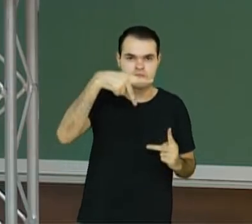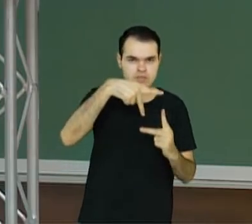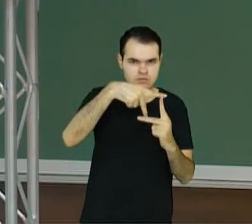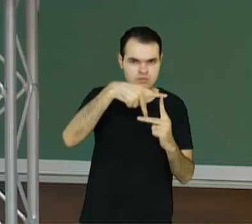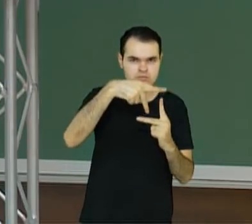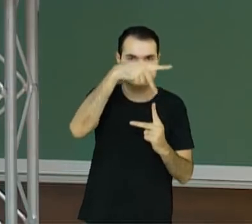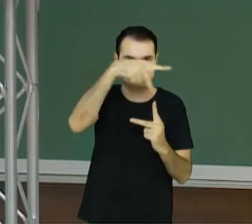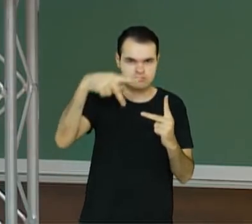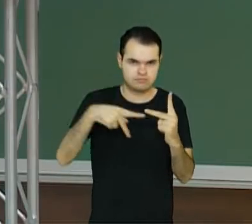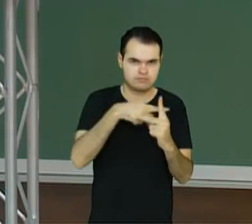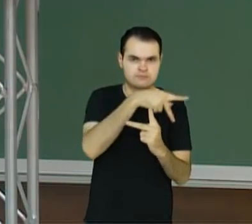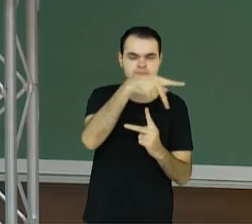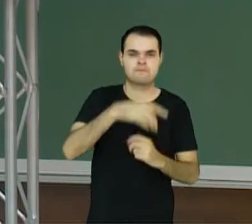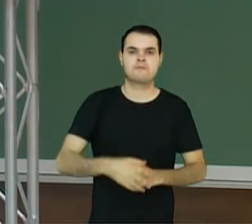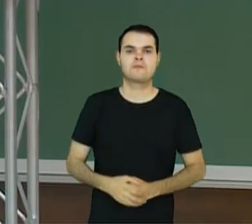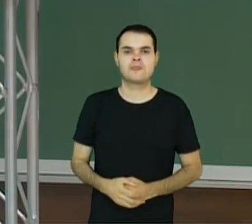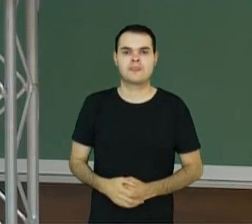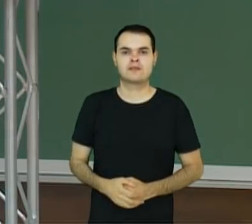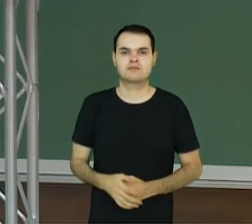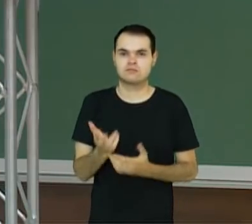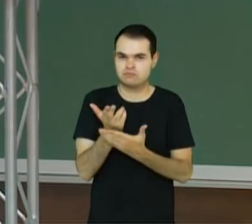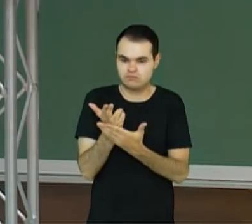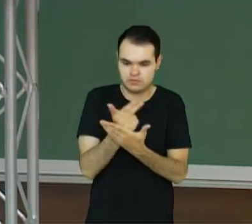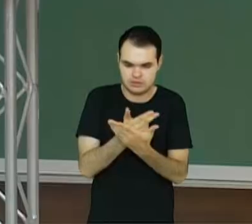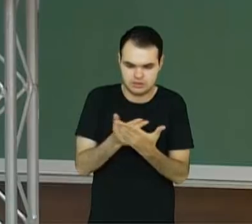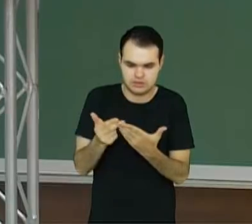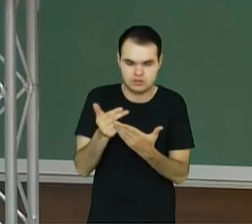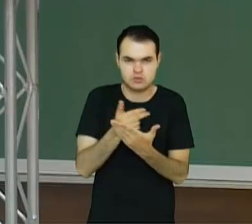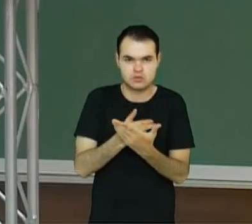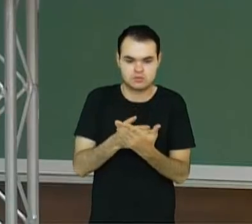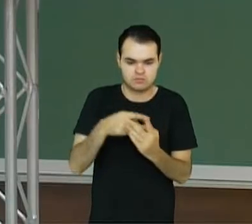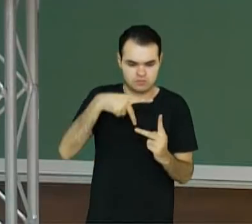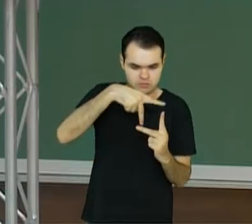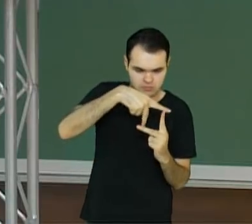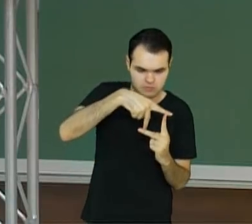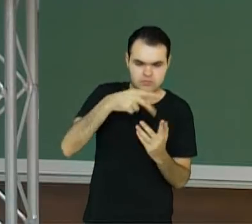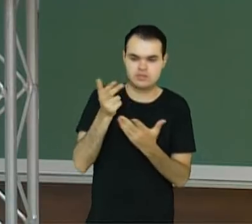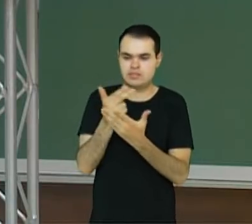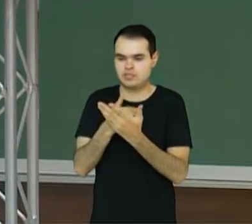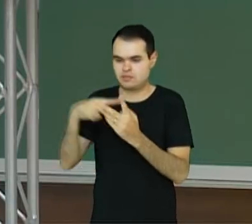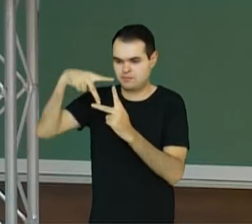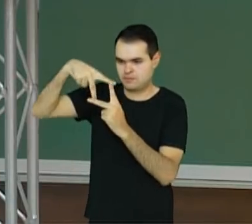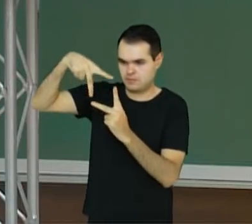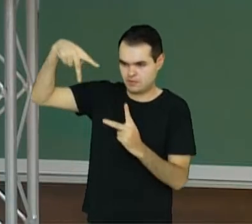fazer a mesma coisa. Chama desenha o quadradinho menor, desenha o quadradinho maior, chama